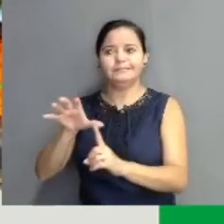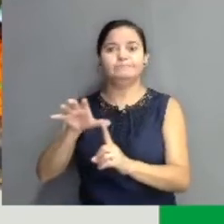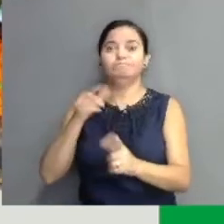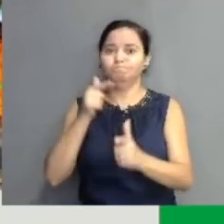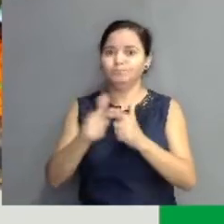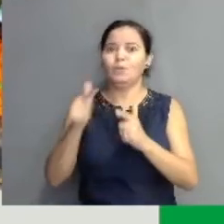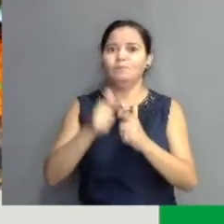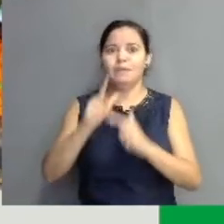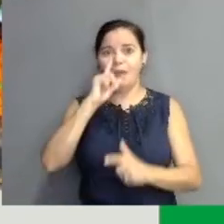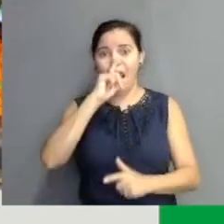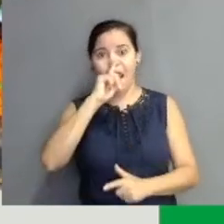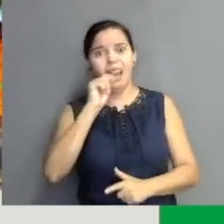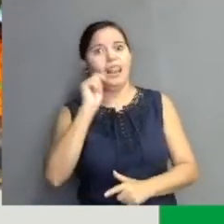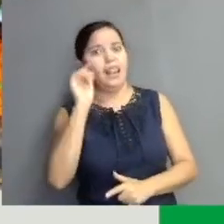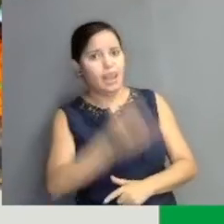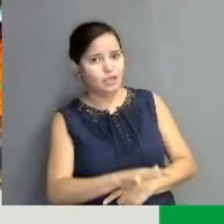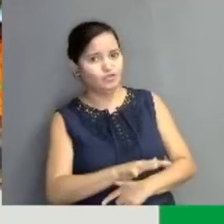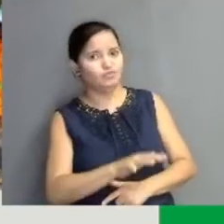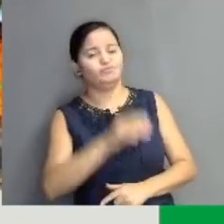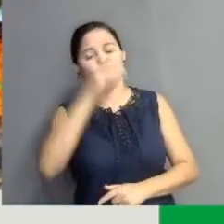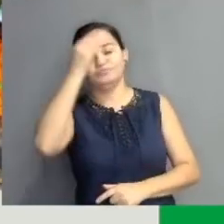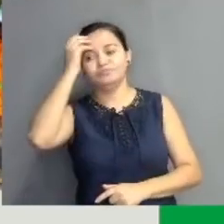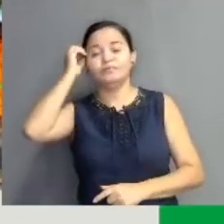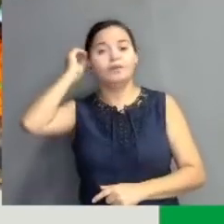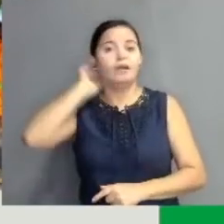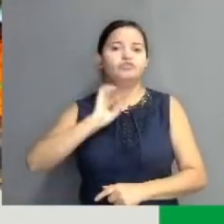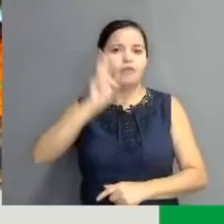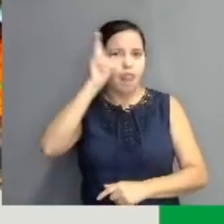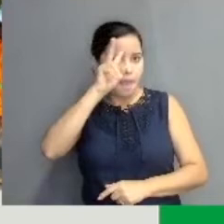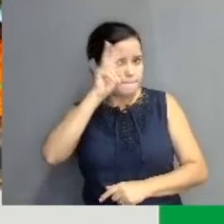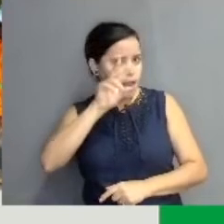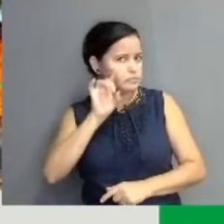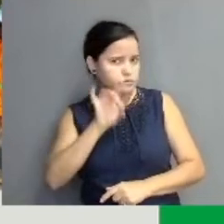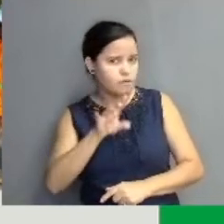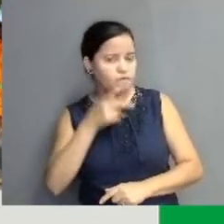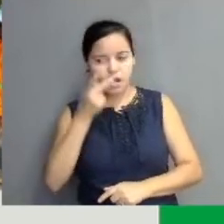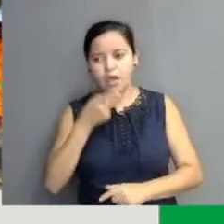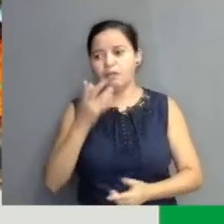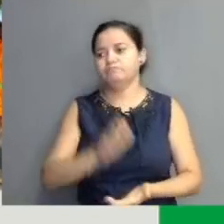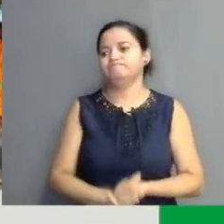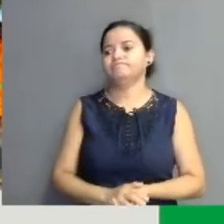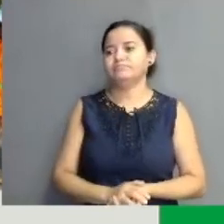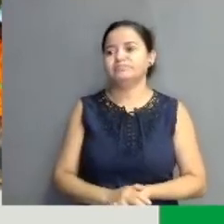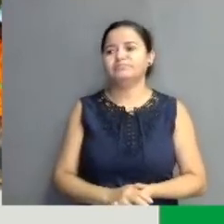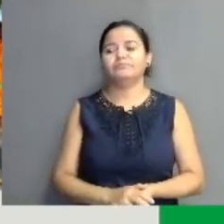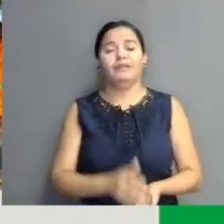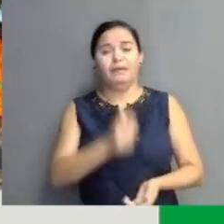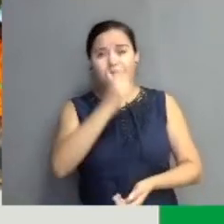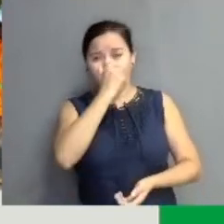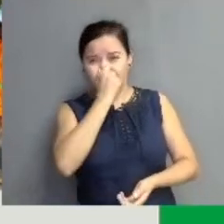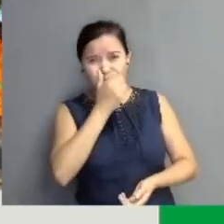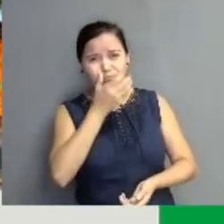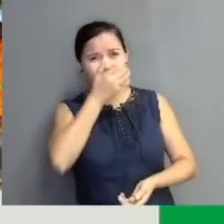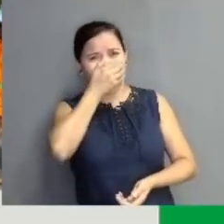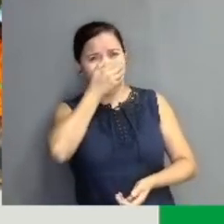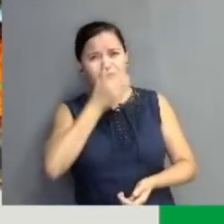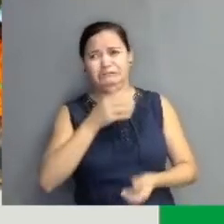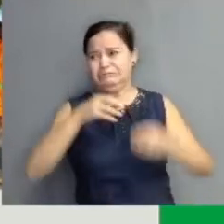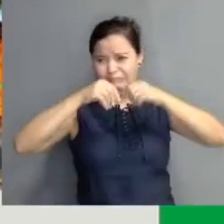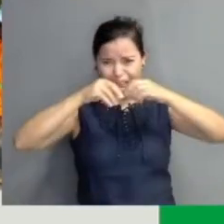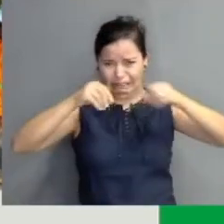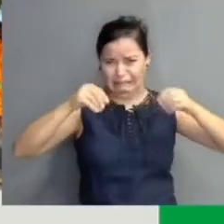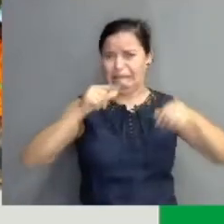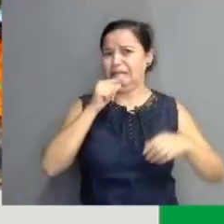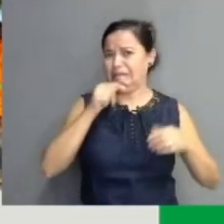Então, o que a gente vai aqui, na verdade, é reiterar o que a gente já falou, tá? Que seria a contaminação do solo e da água pelo chorume, que a